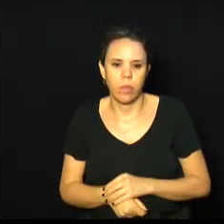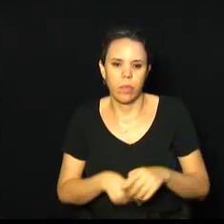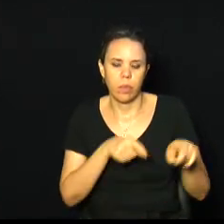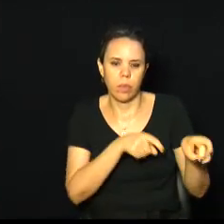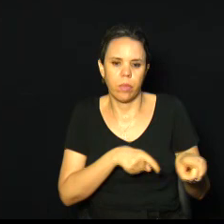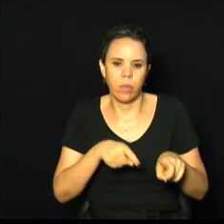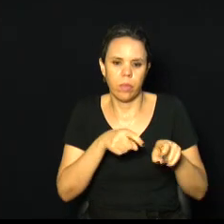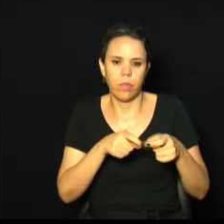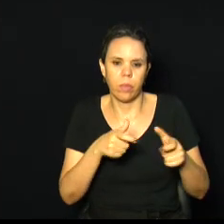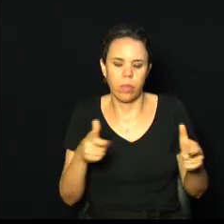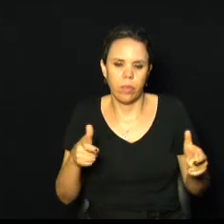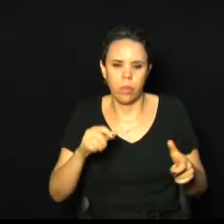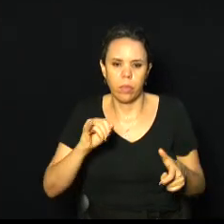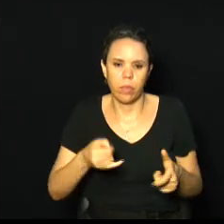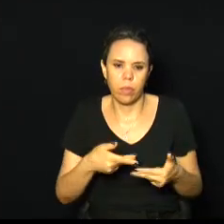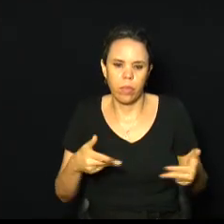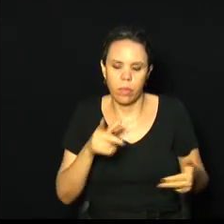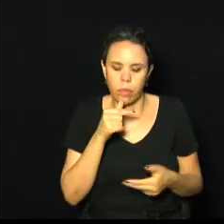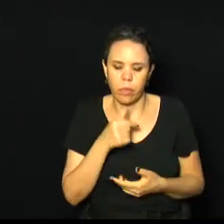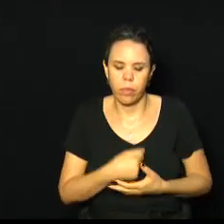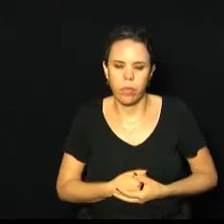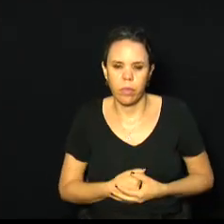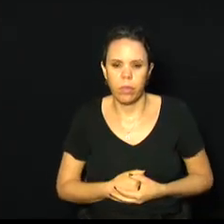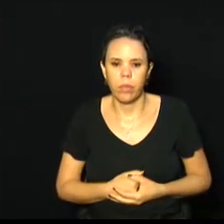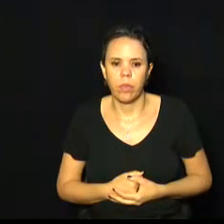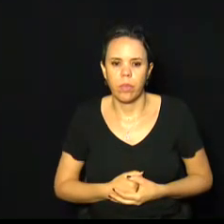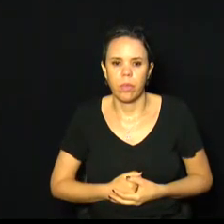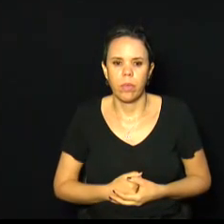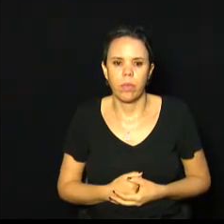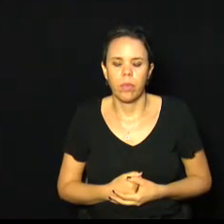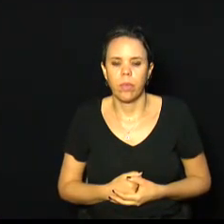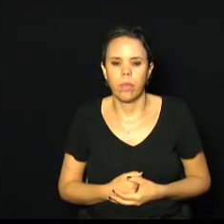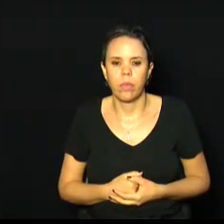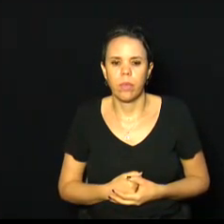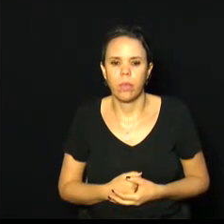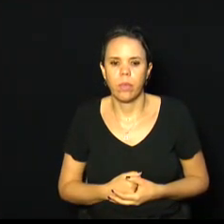é grande consumidora de água. Né?